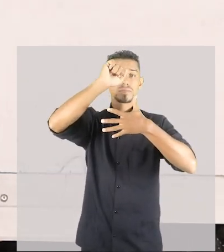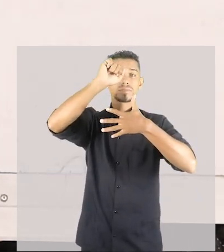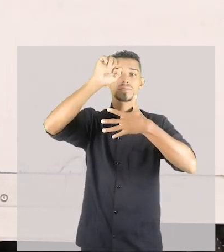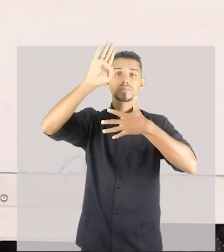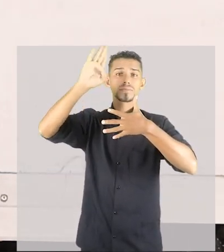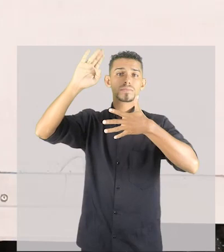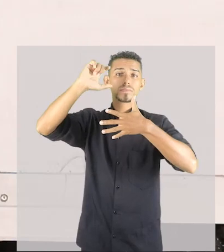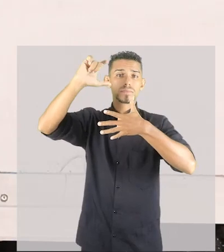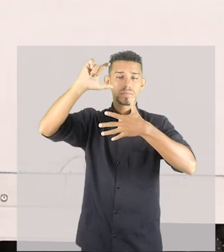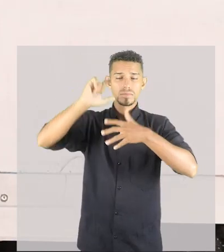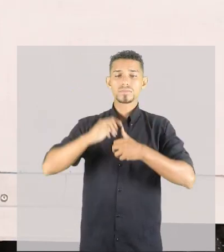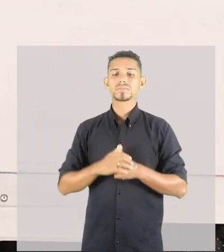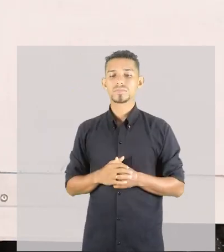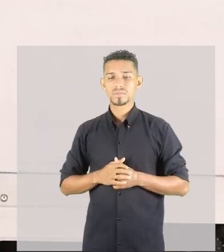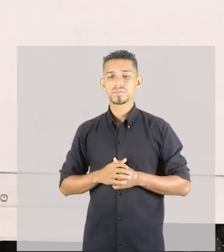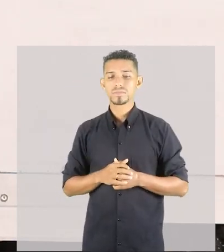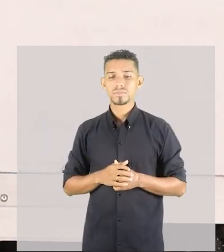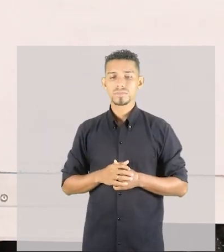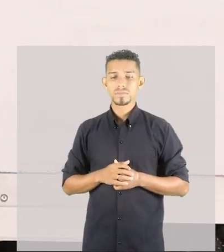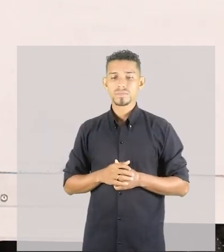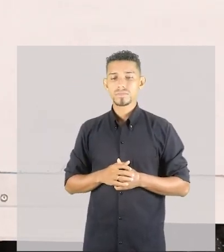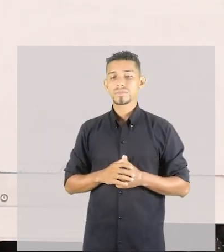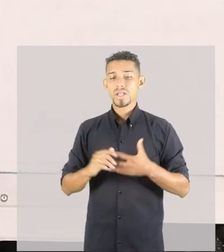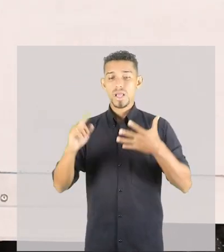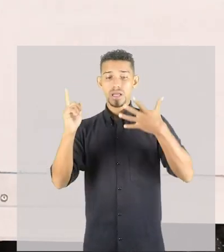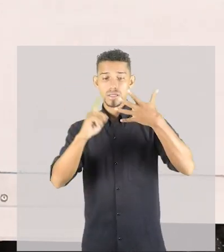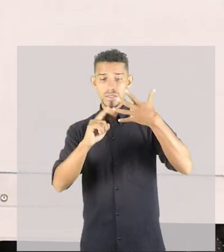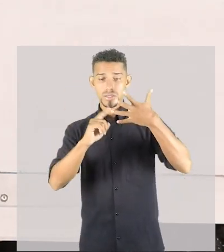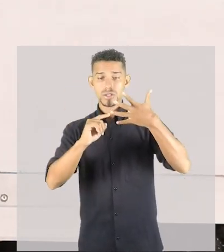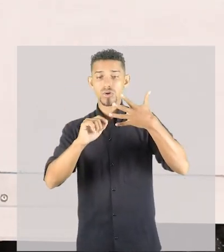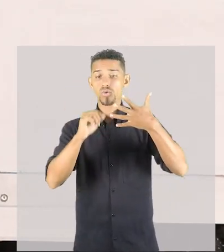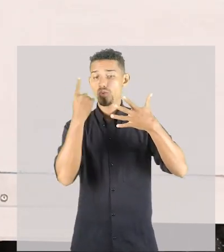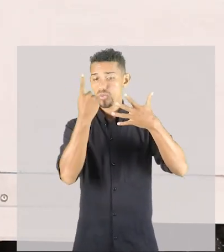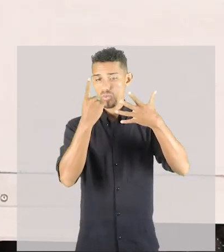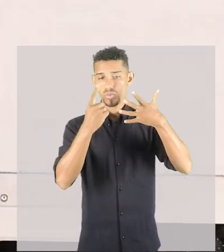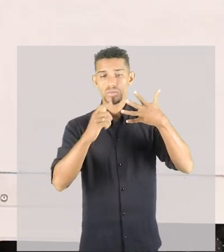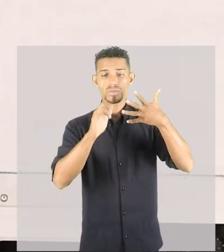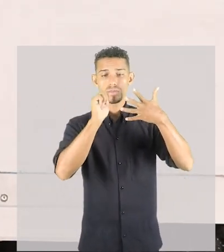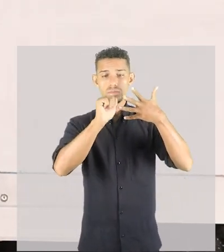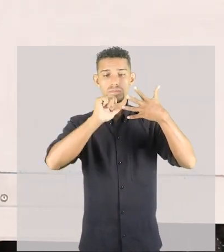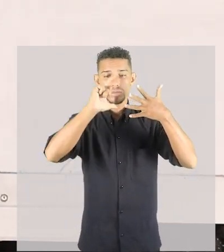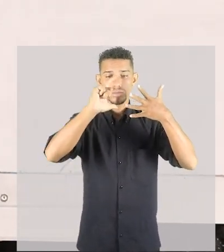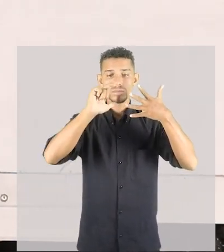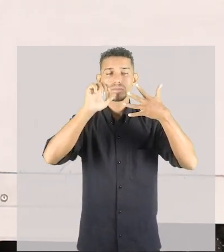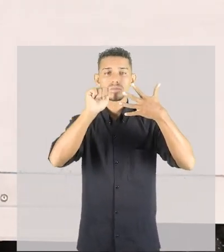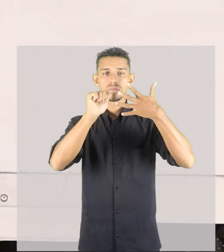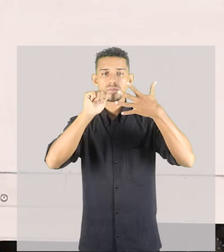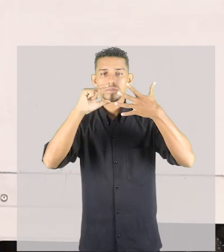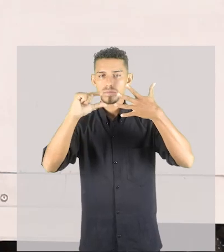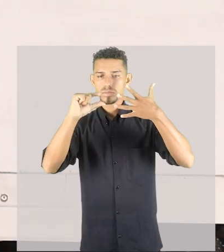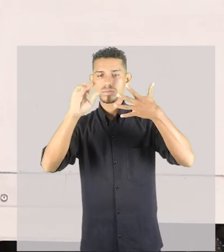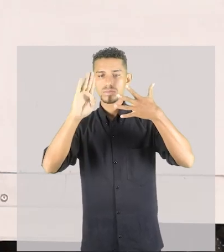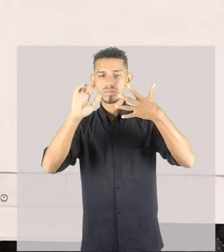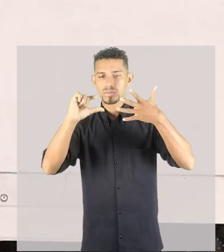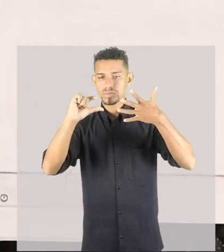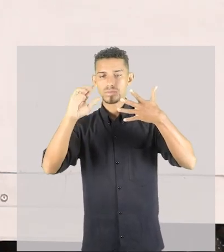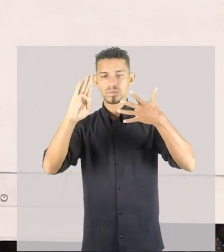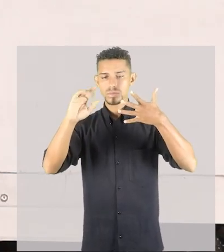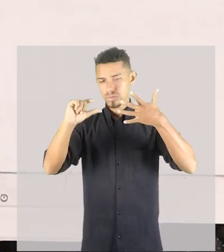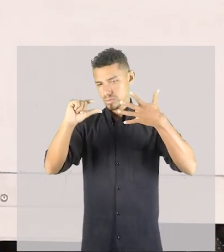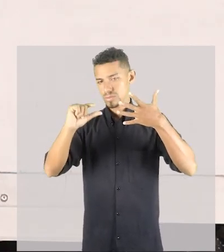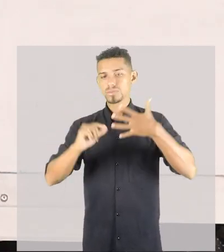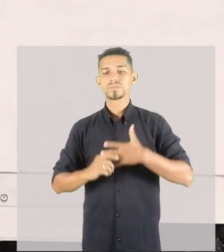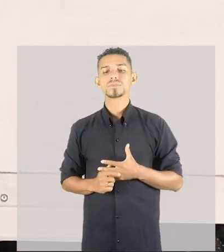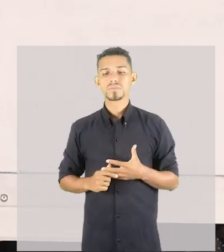no 7 centímetros eu acrescento um alelo dominante. Em 9 centímetros eu